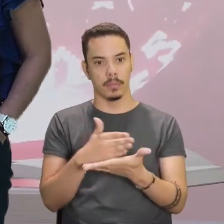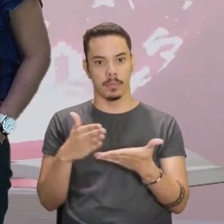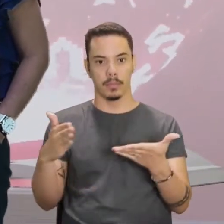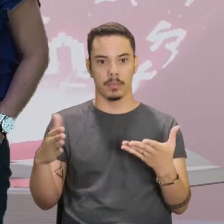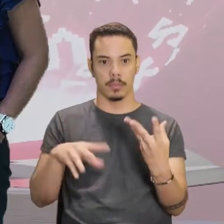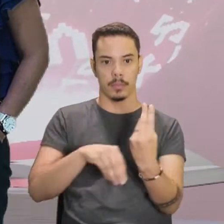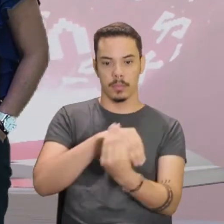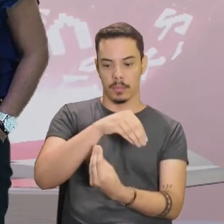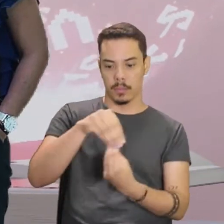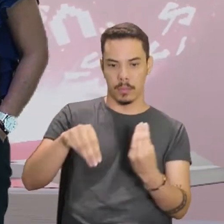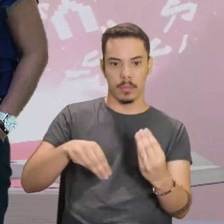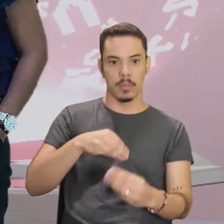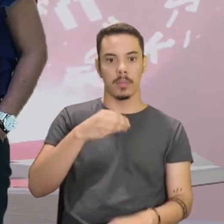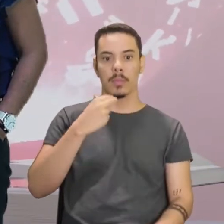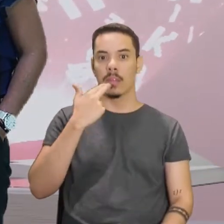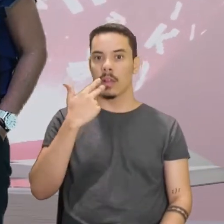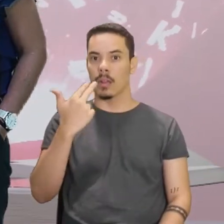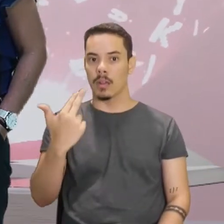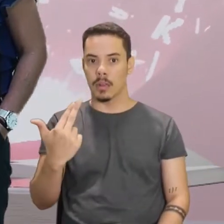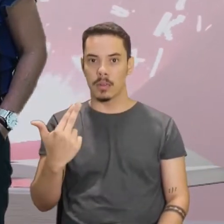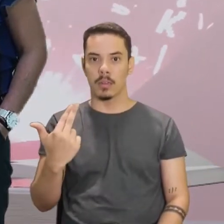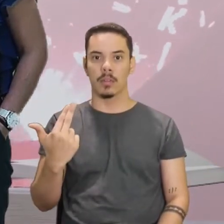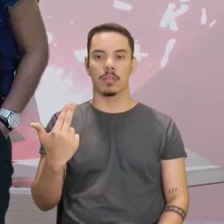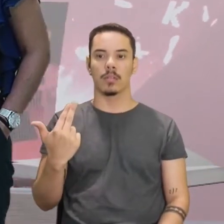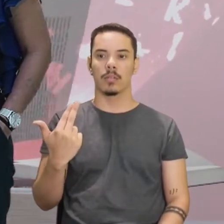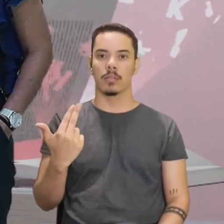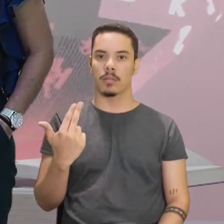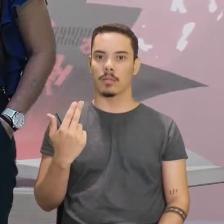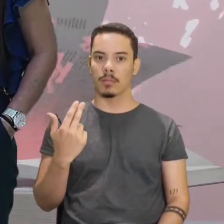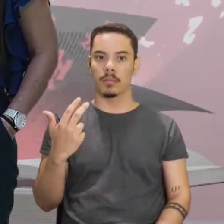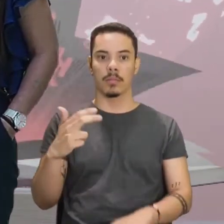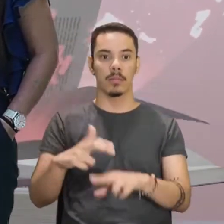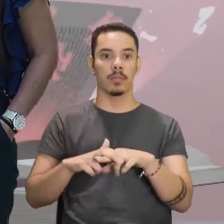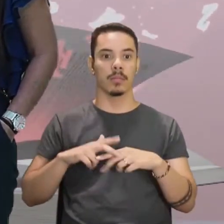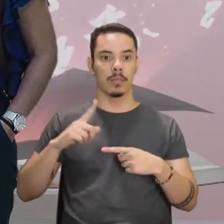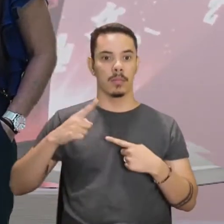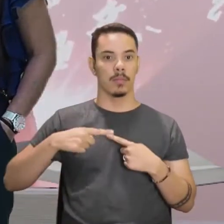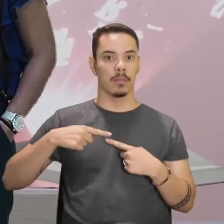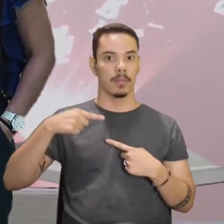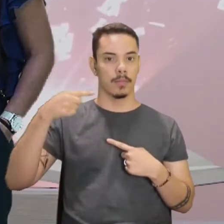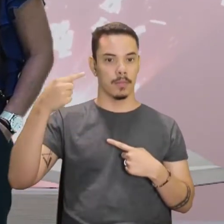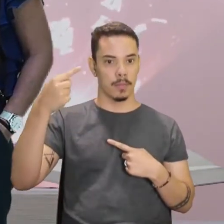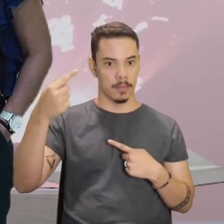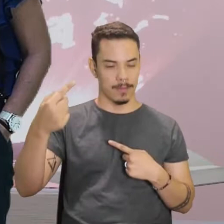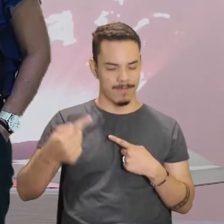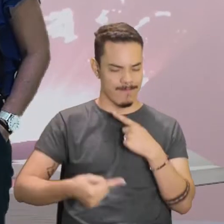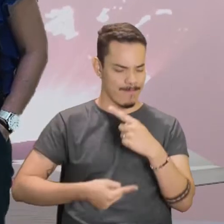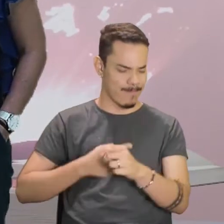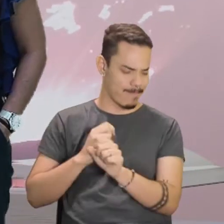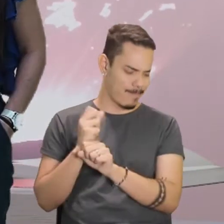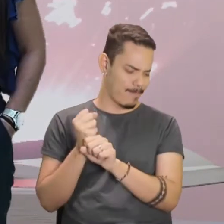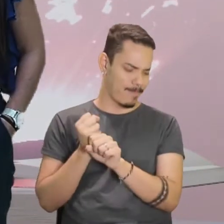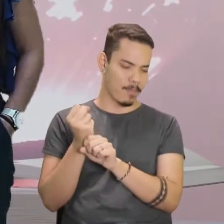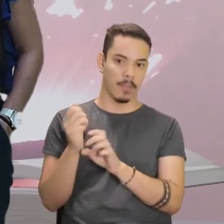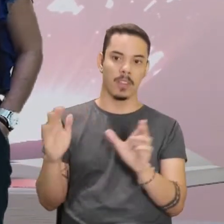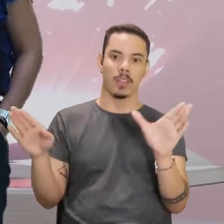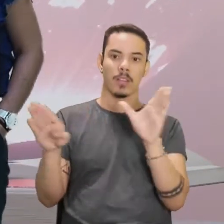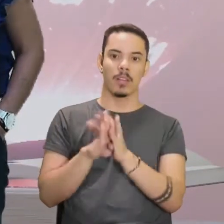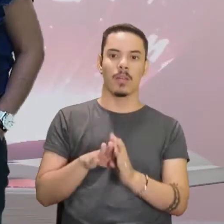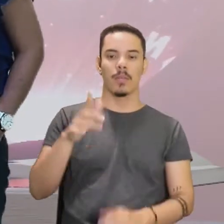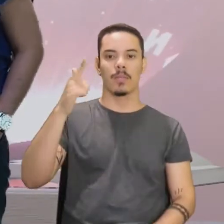essa mistura de línguas entre iberos e celtas. E posteriormente, muito depois, Chegou mais